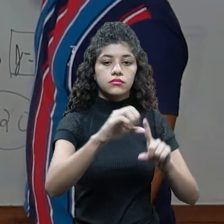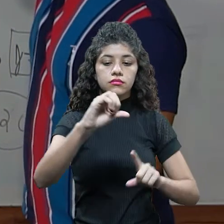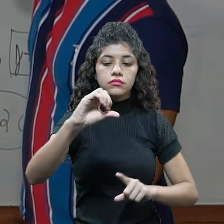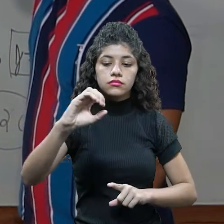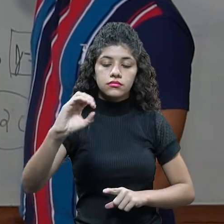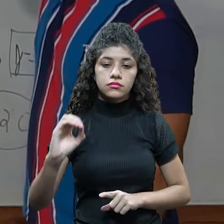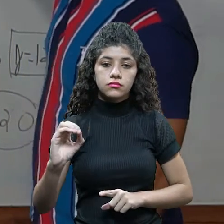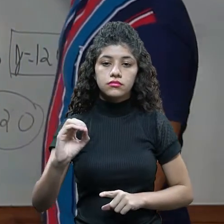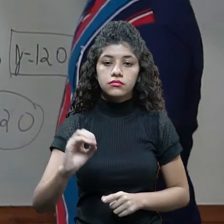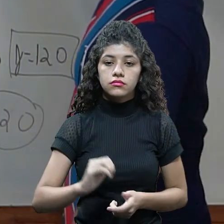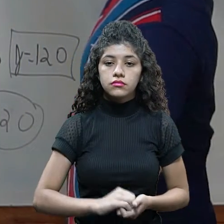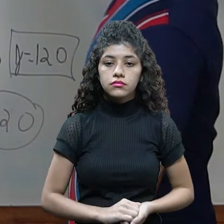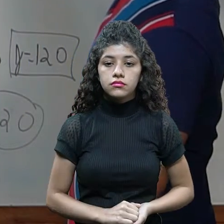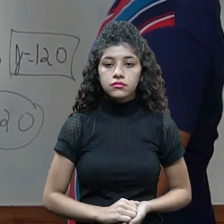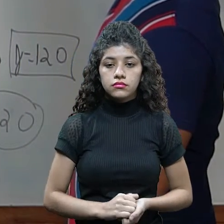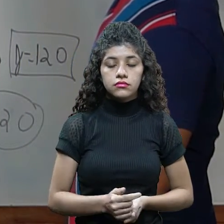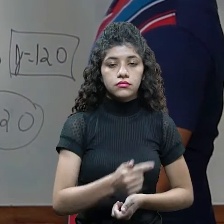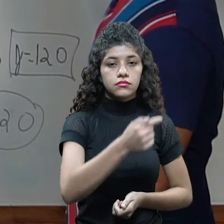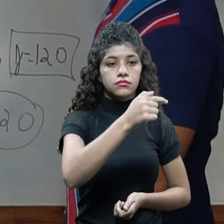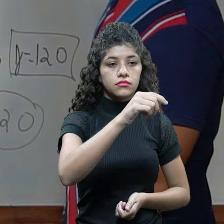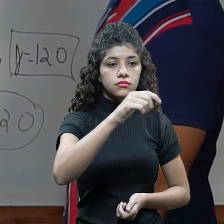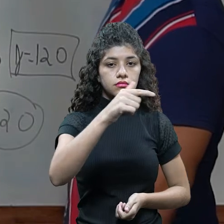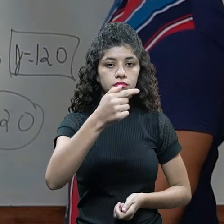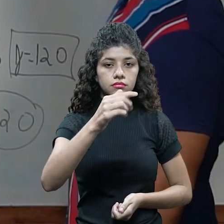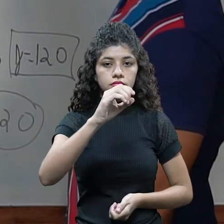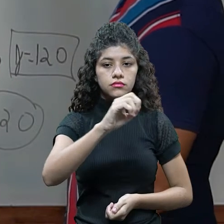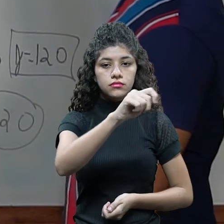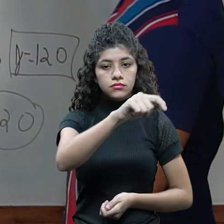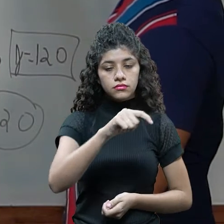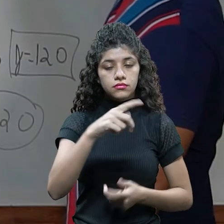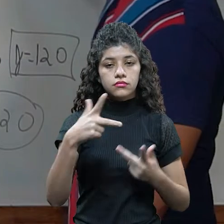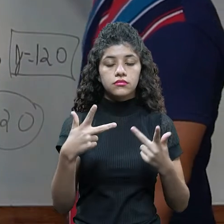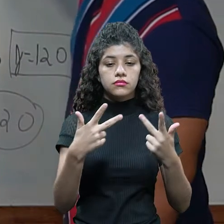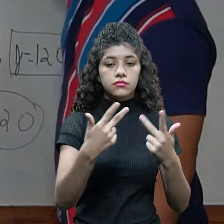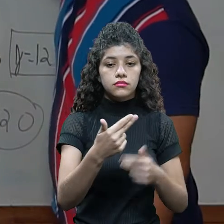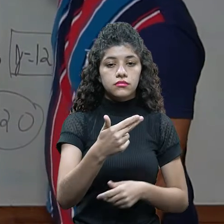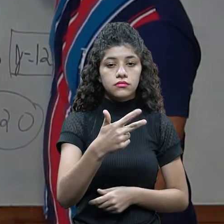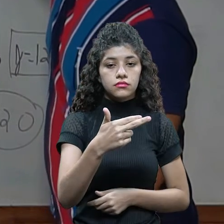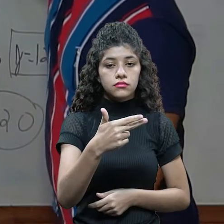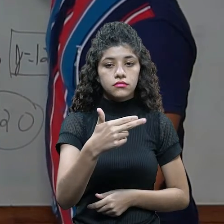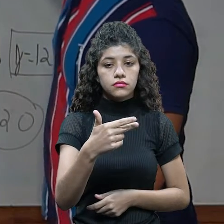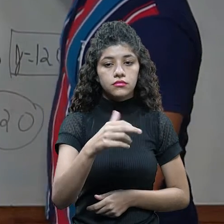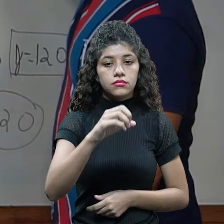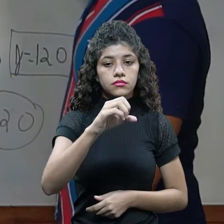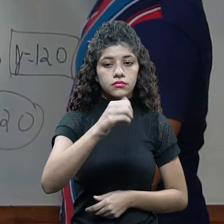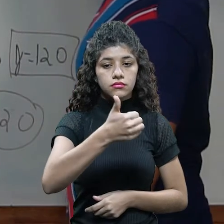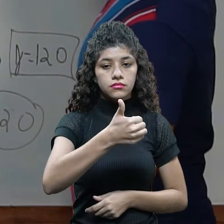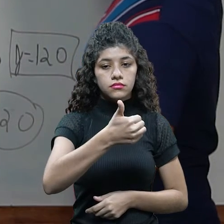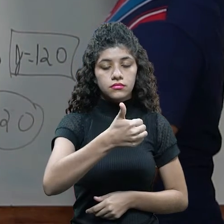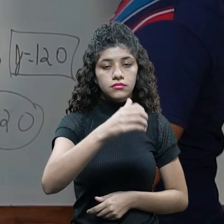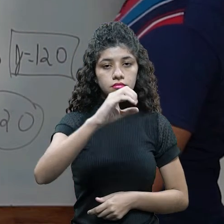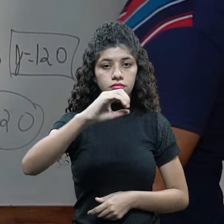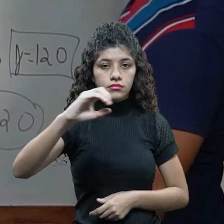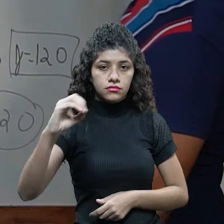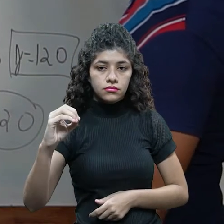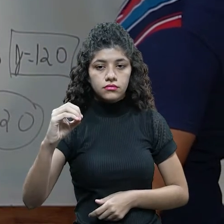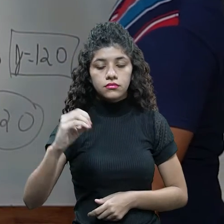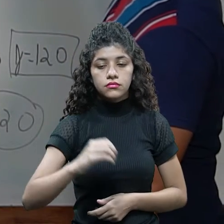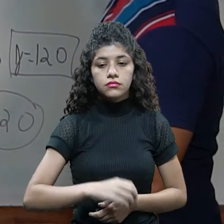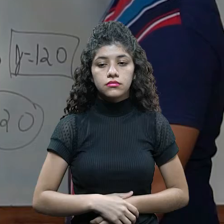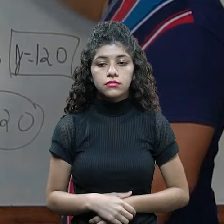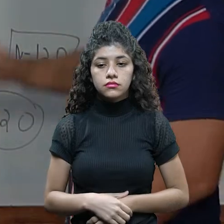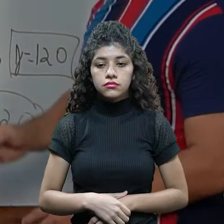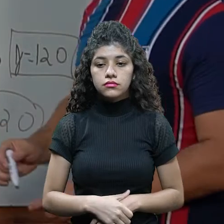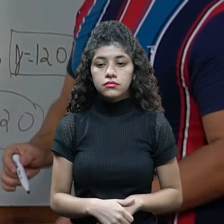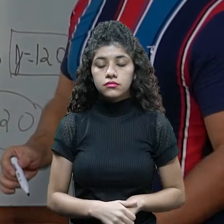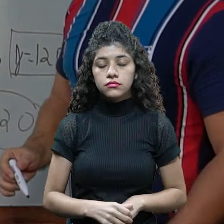90, 70 vezes X. 70 vezes X, 70x, que é igual a 10 vezes 90, que é 900.